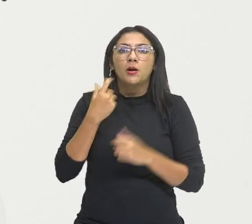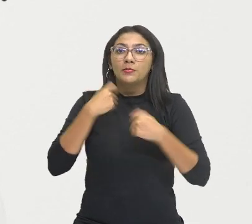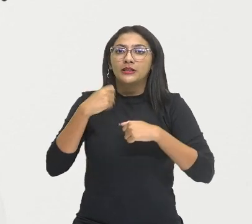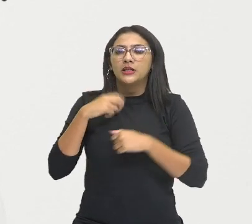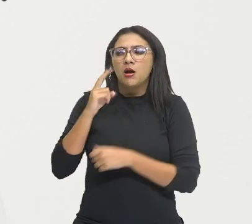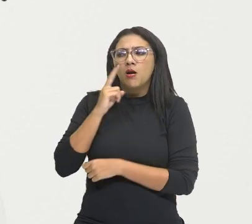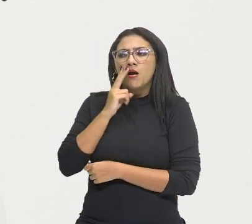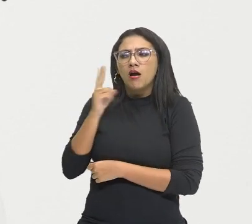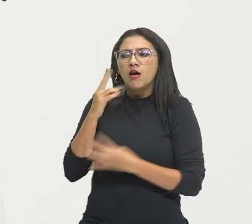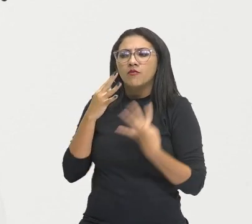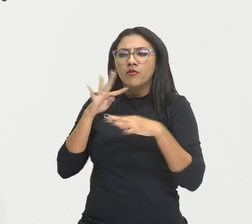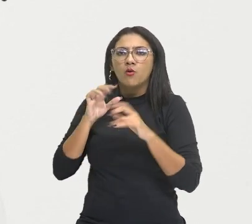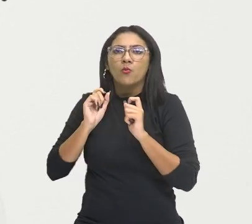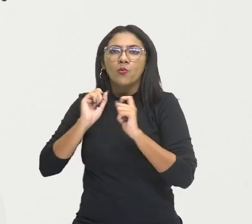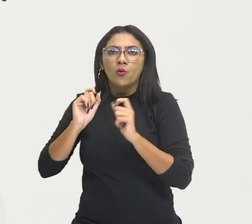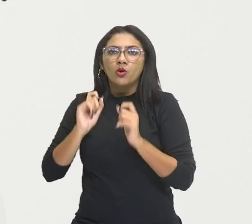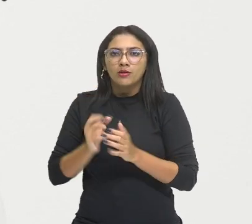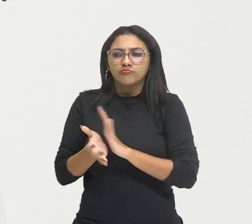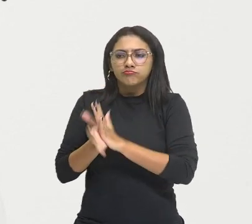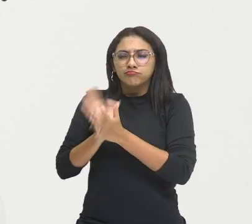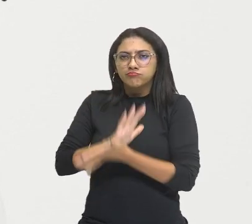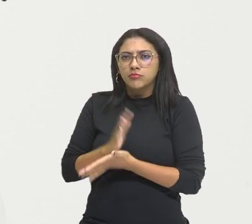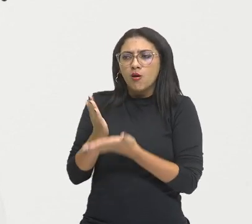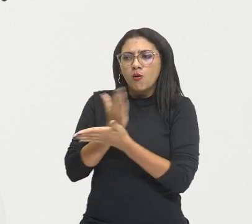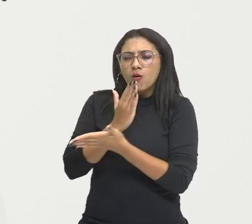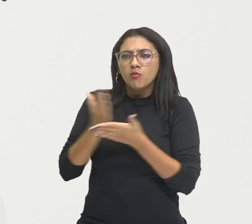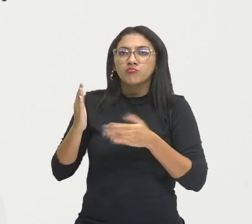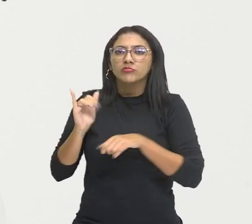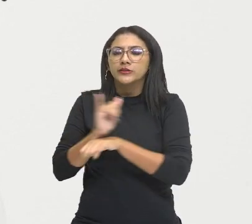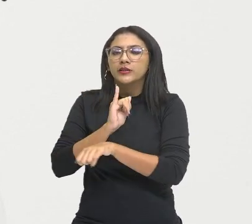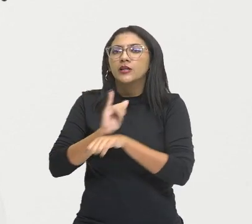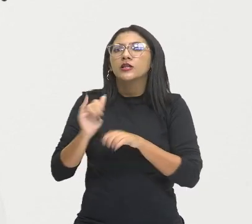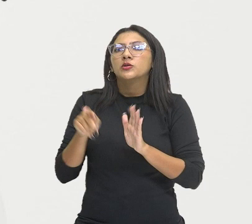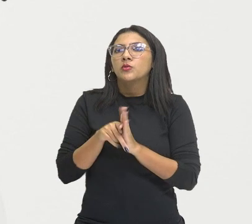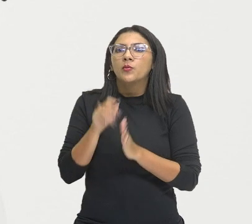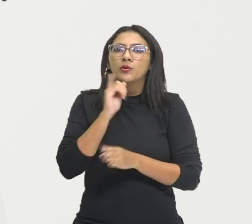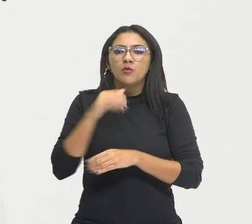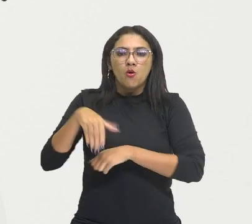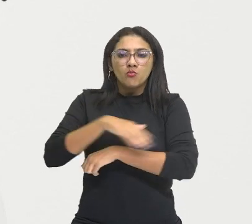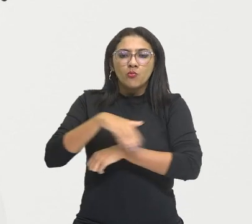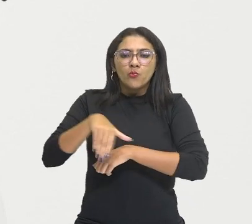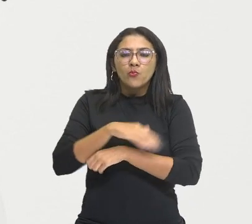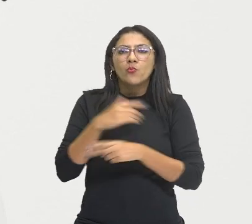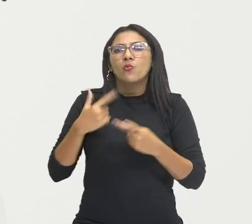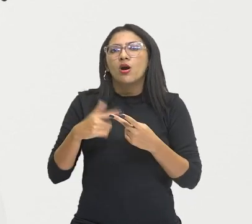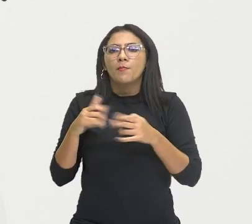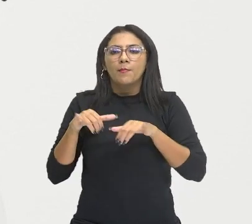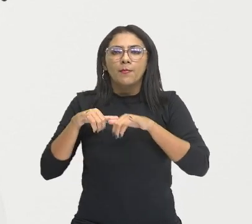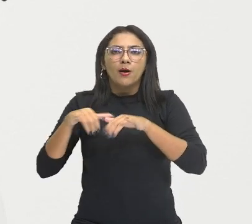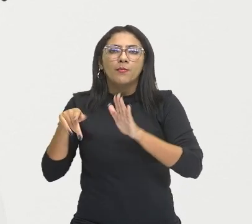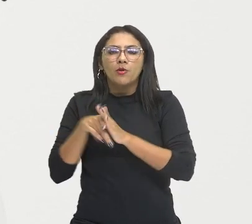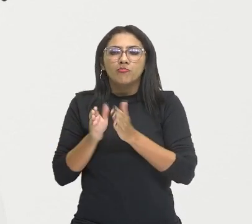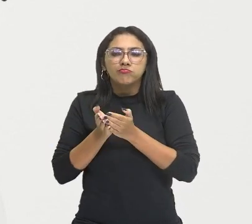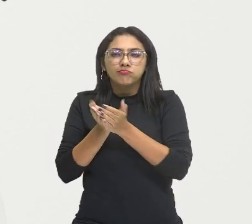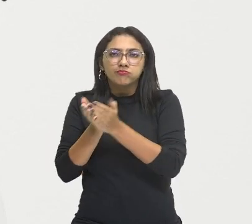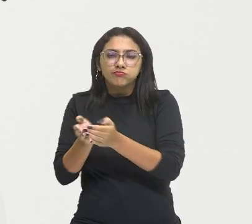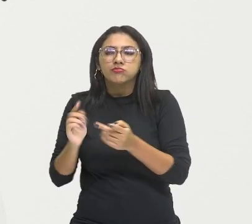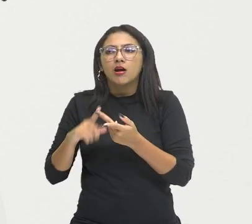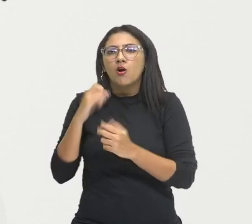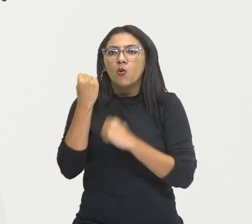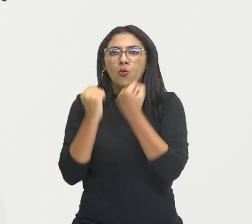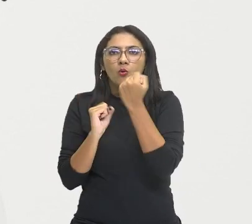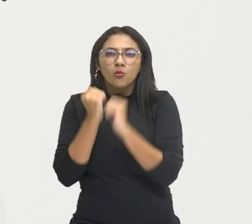destruir infraestruturas estratégicas do seu oponente, como rodovias, portos, usinas de geração